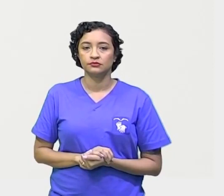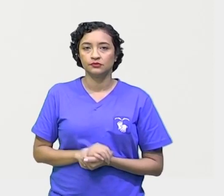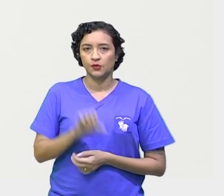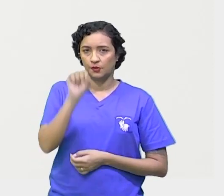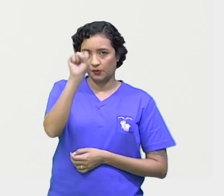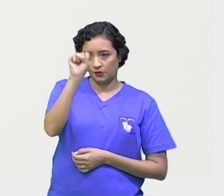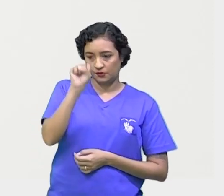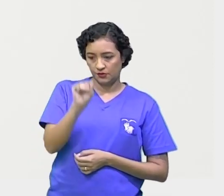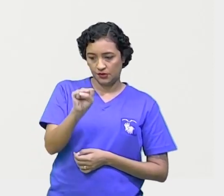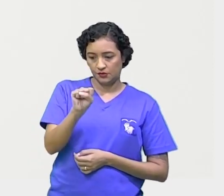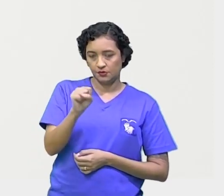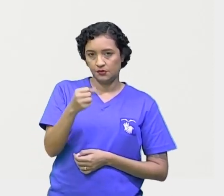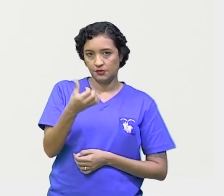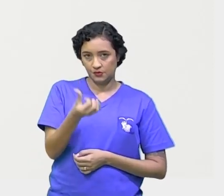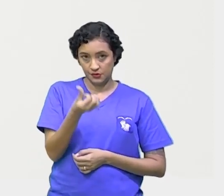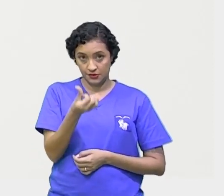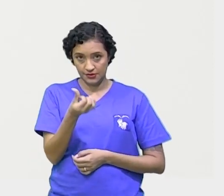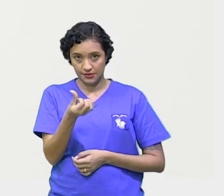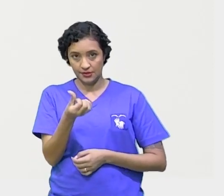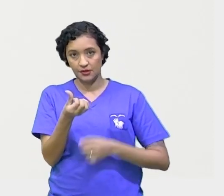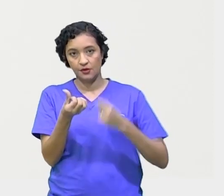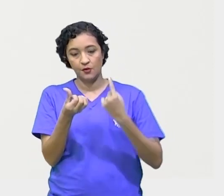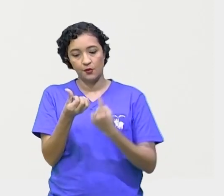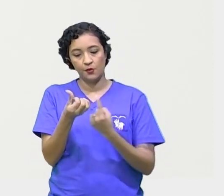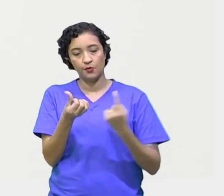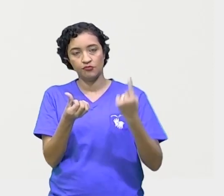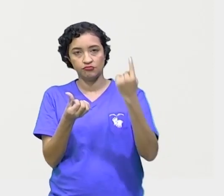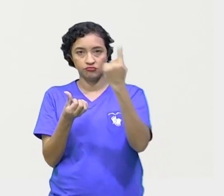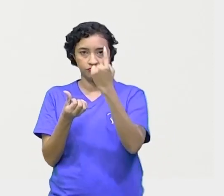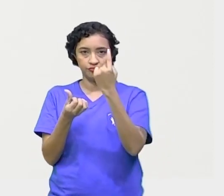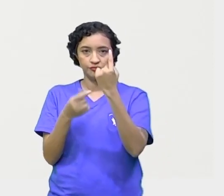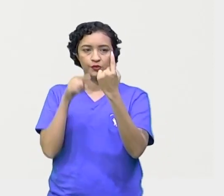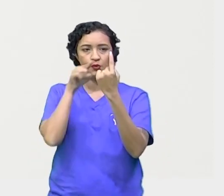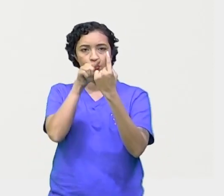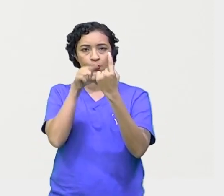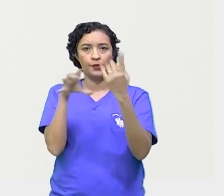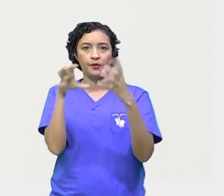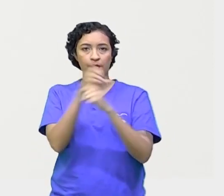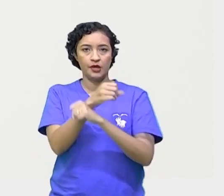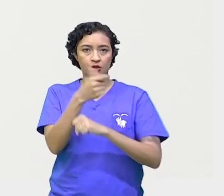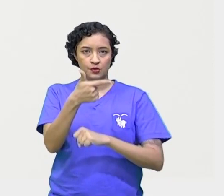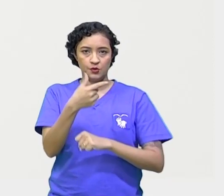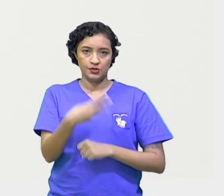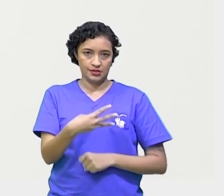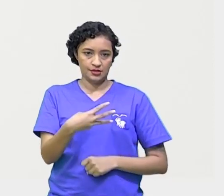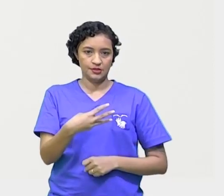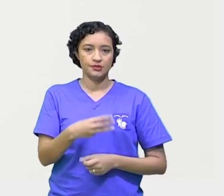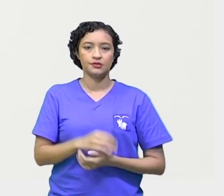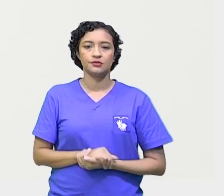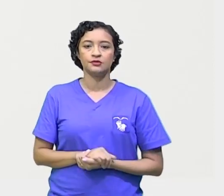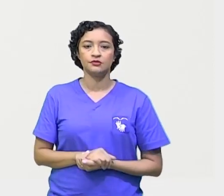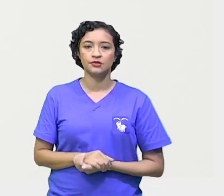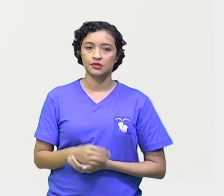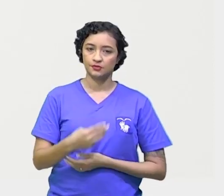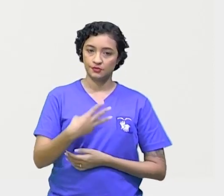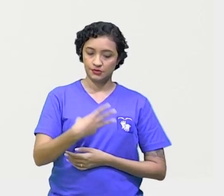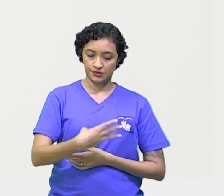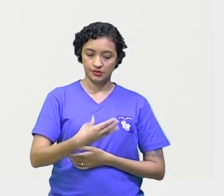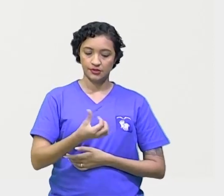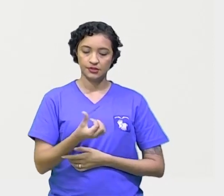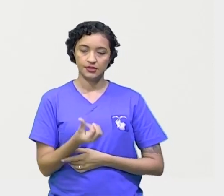8 mais 8 16 sobe 11 mais dois três tá aqui nós temos